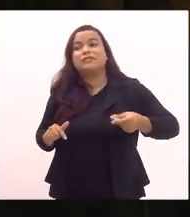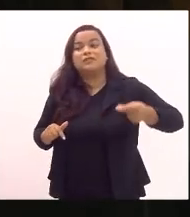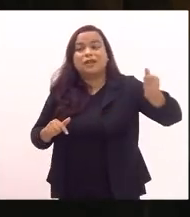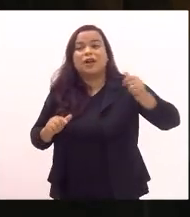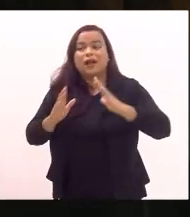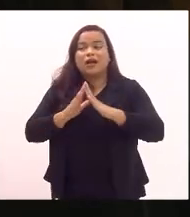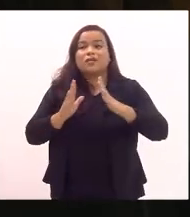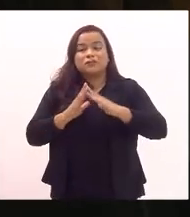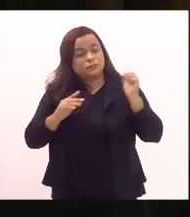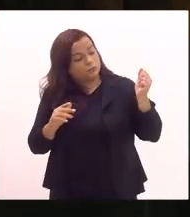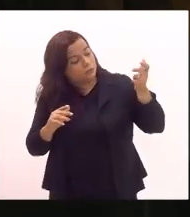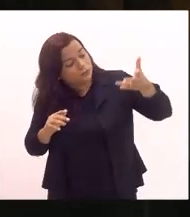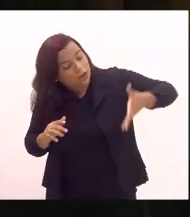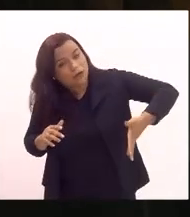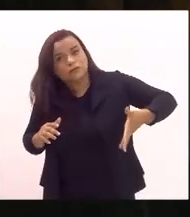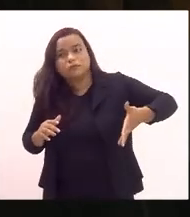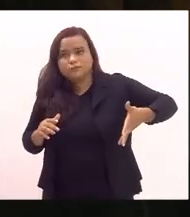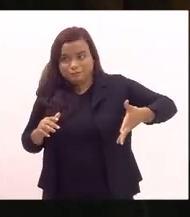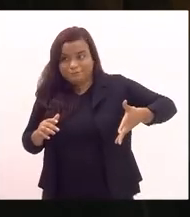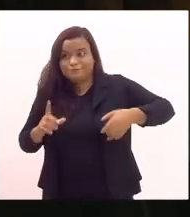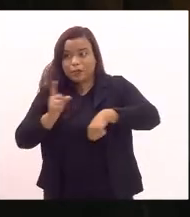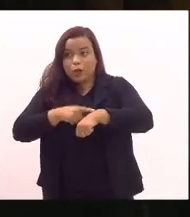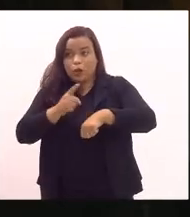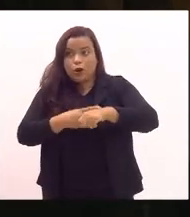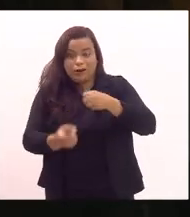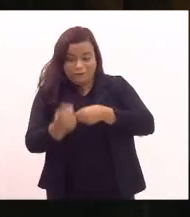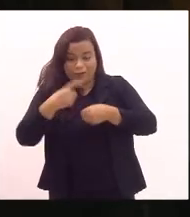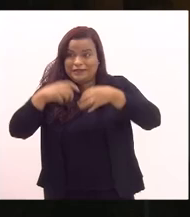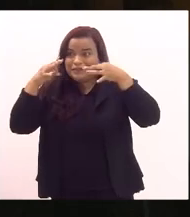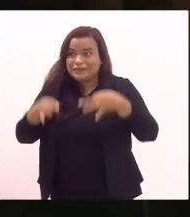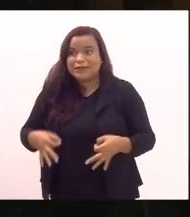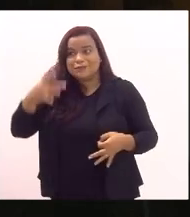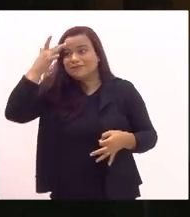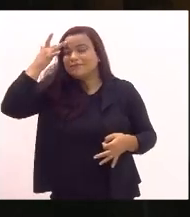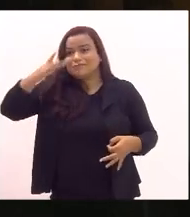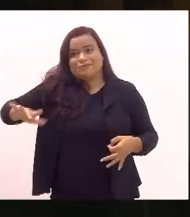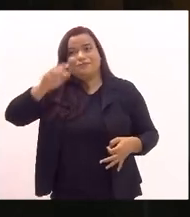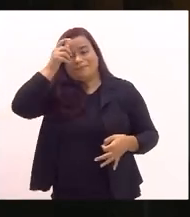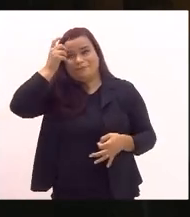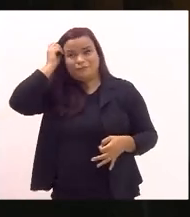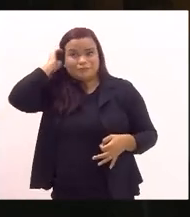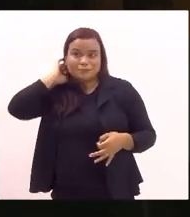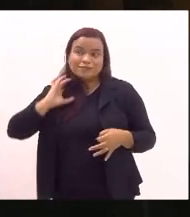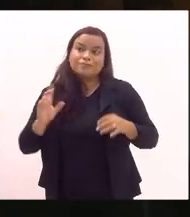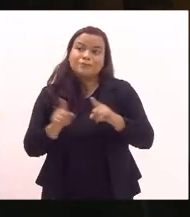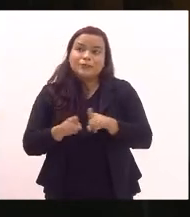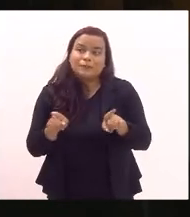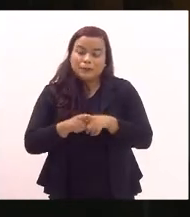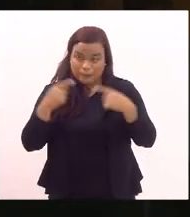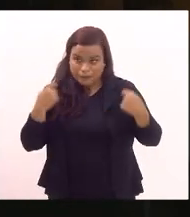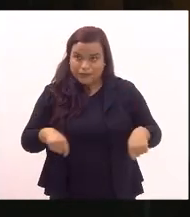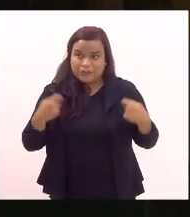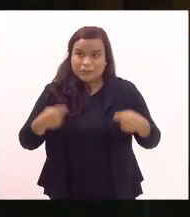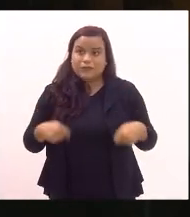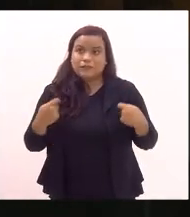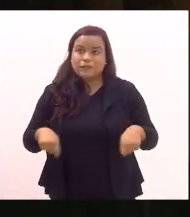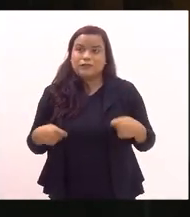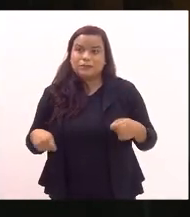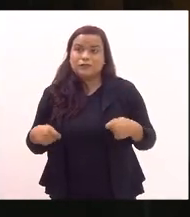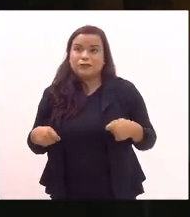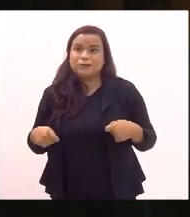casa de madrugada não tem hora para voltar precisa de uma